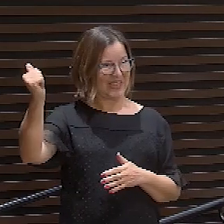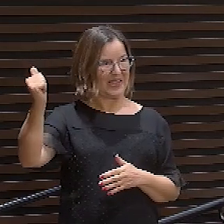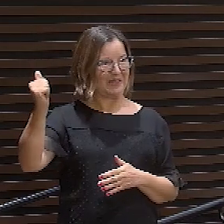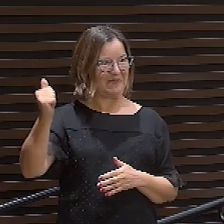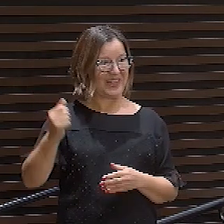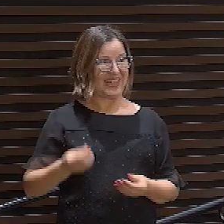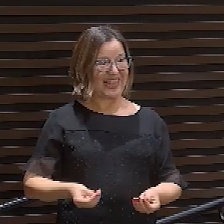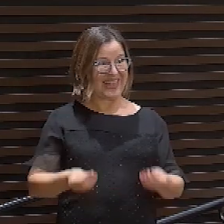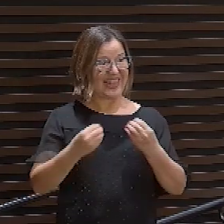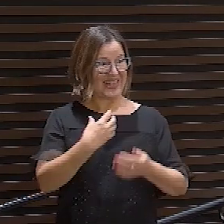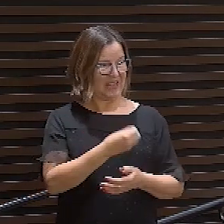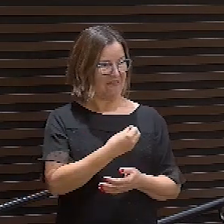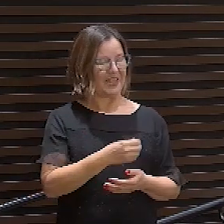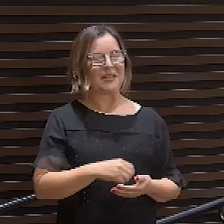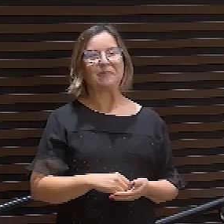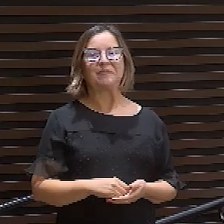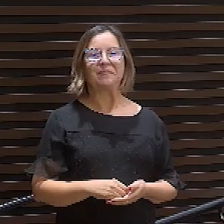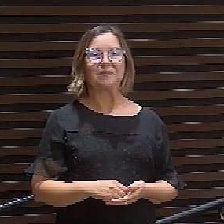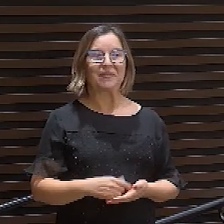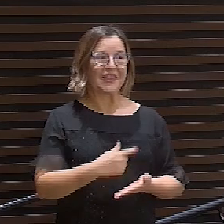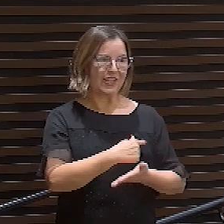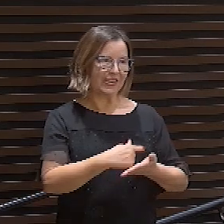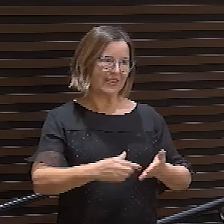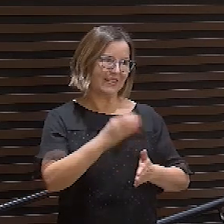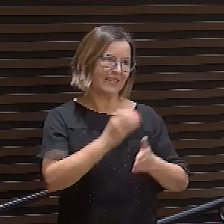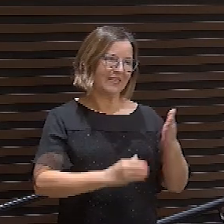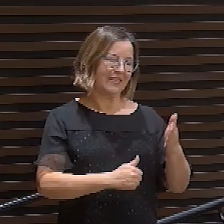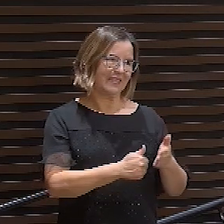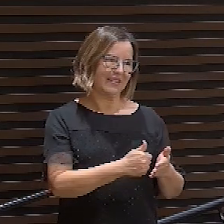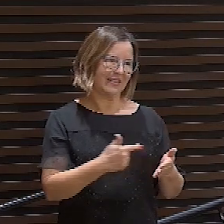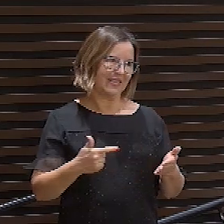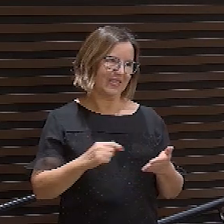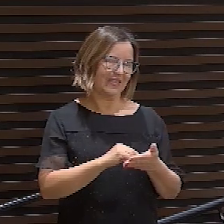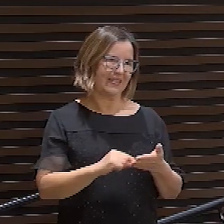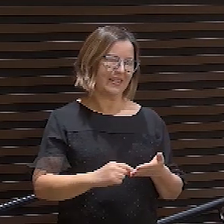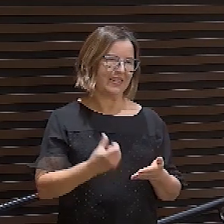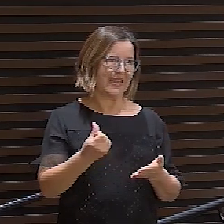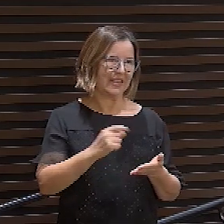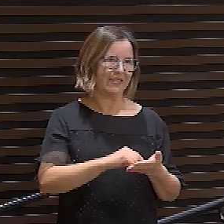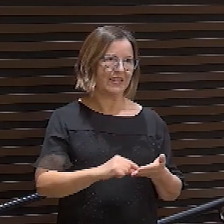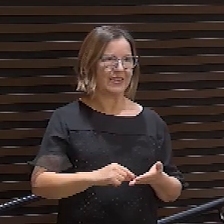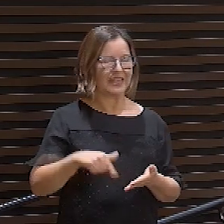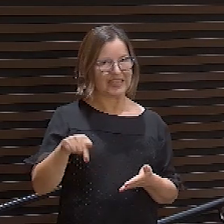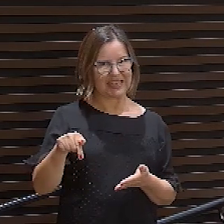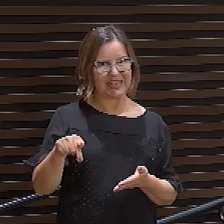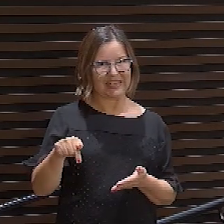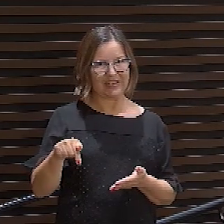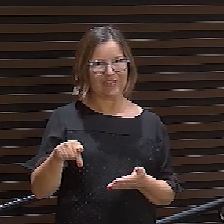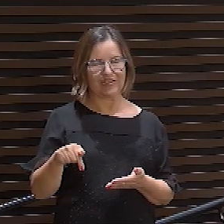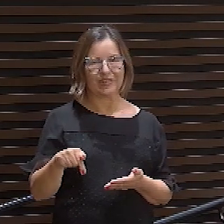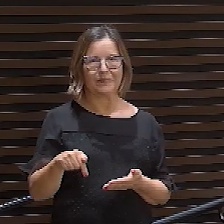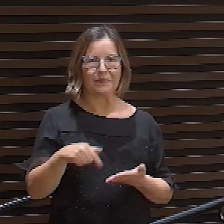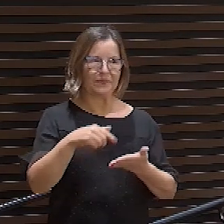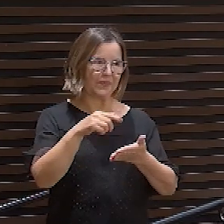Então, em Gênesis capítulo 12, versos 6 e 7, nós lemos